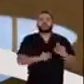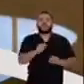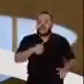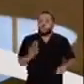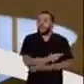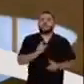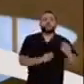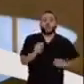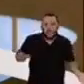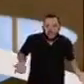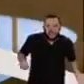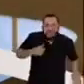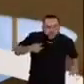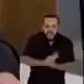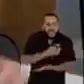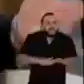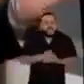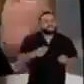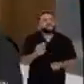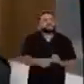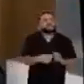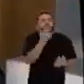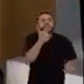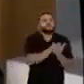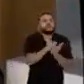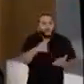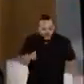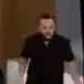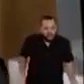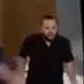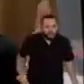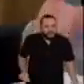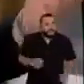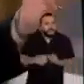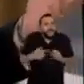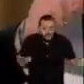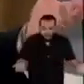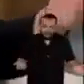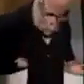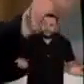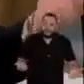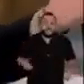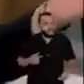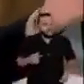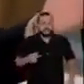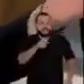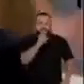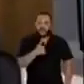falta quem não joga é a minha deficiência qual foi um pecado para que tati bernardi verde eu não to